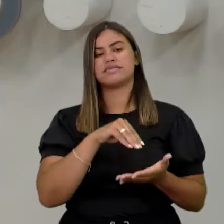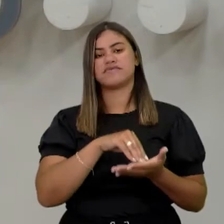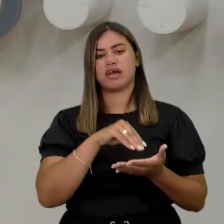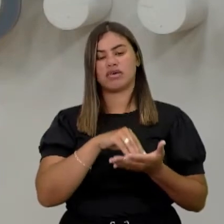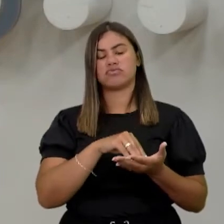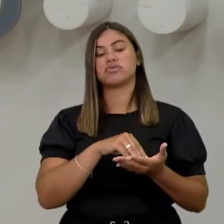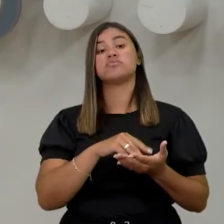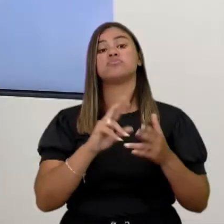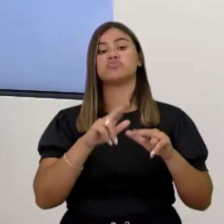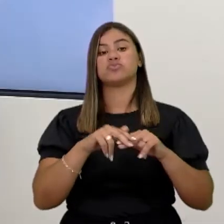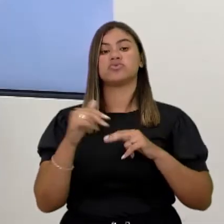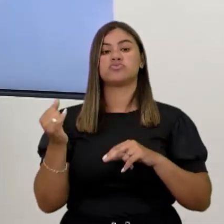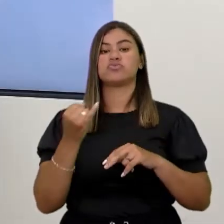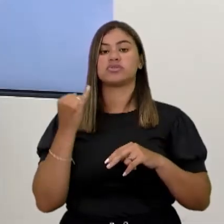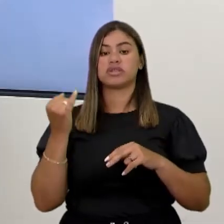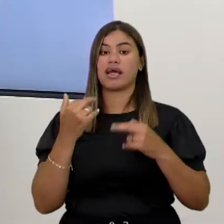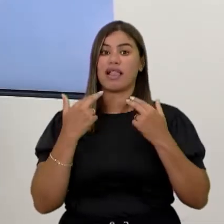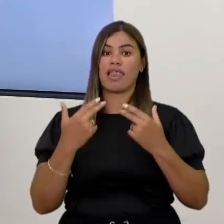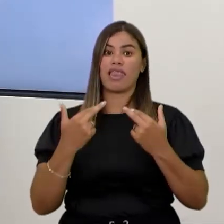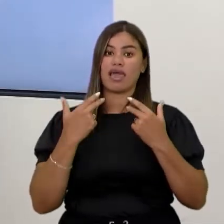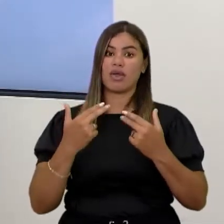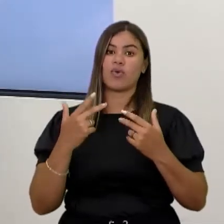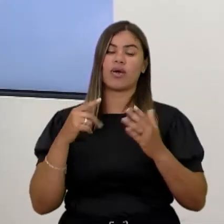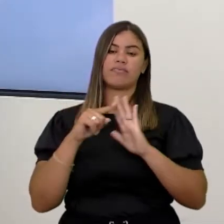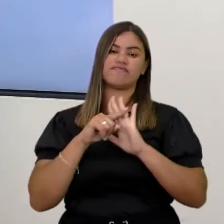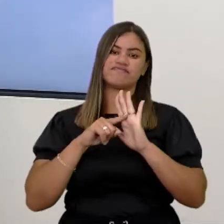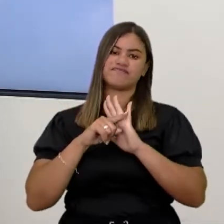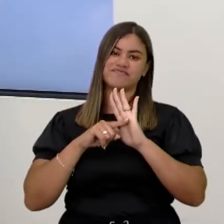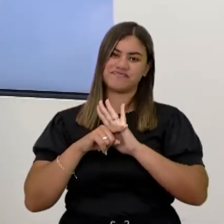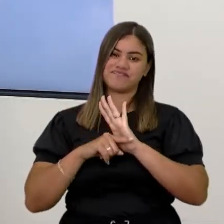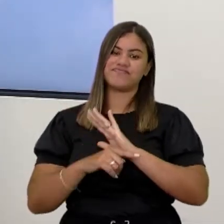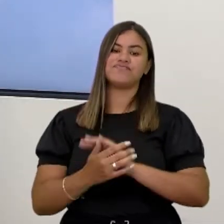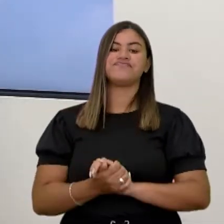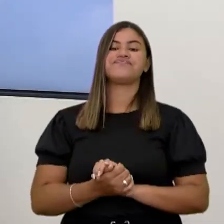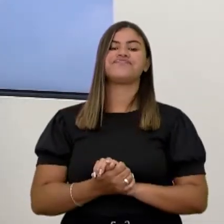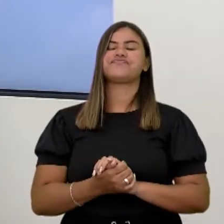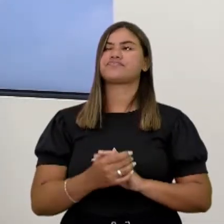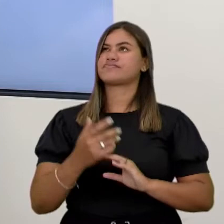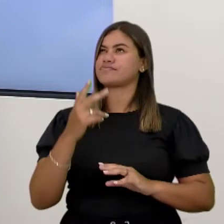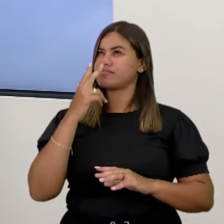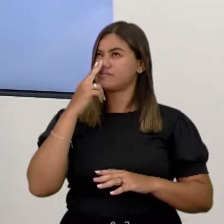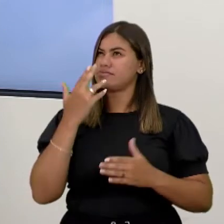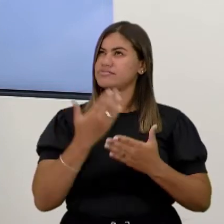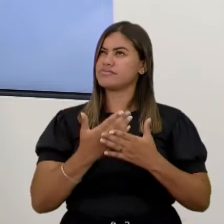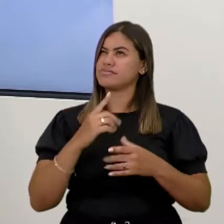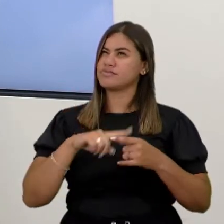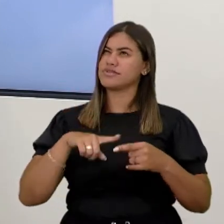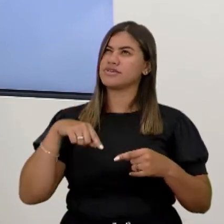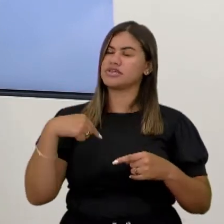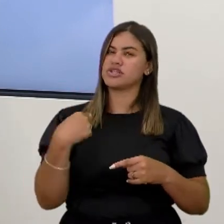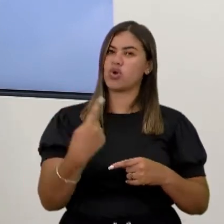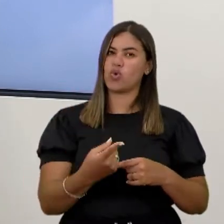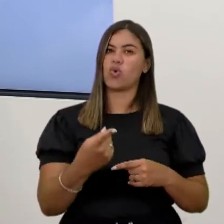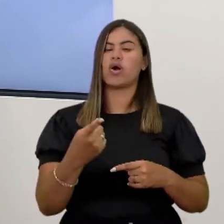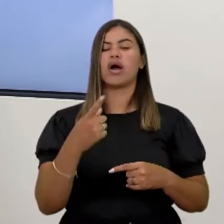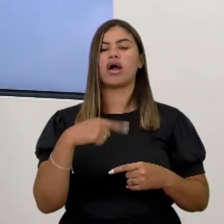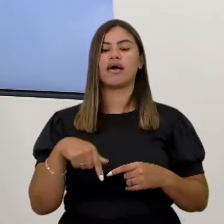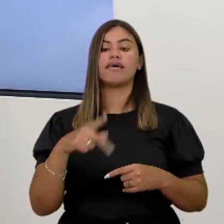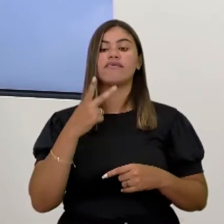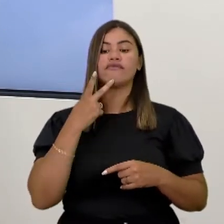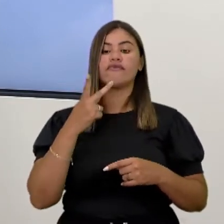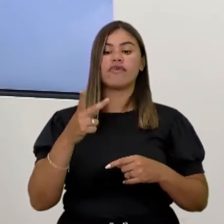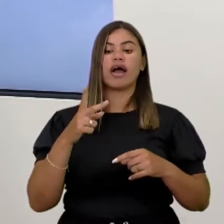línguas. Olha, a gente vai ter uma aula nas próximas semanas, né? Próxima semana, em que a gente fala sobre alguns